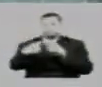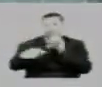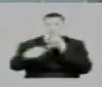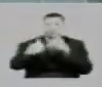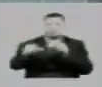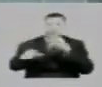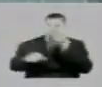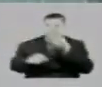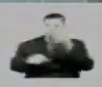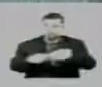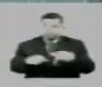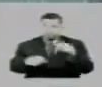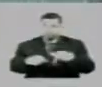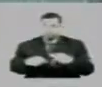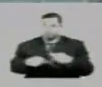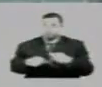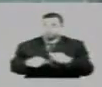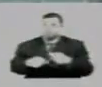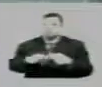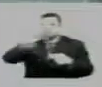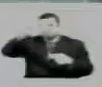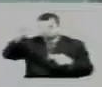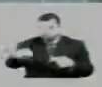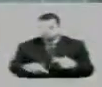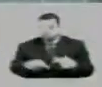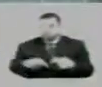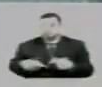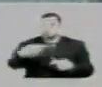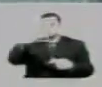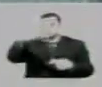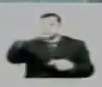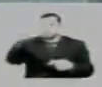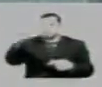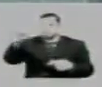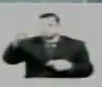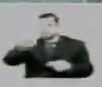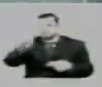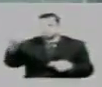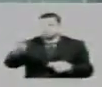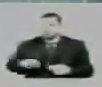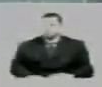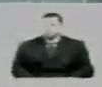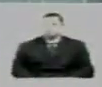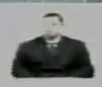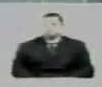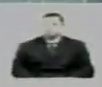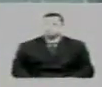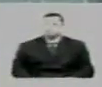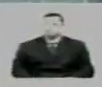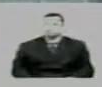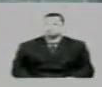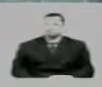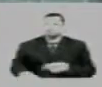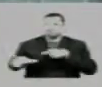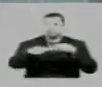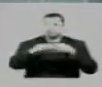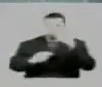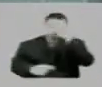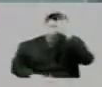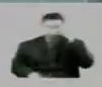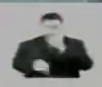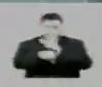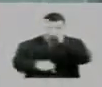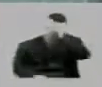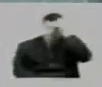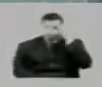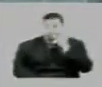Portanto, estamos falando aqui de 1 bilhão e 400 milhões de reais de endividamento para o povo do